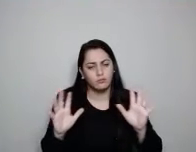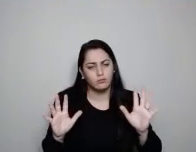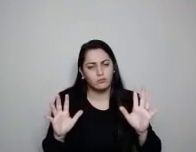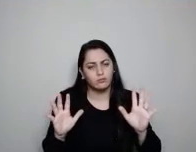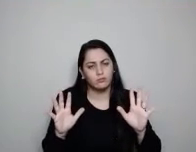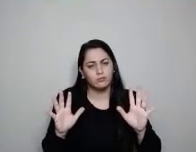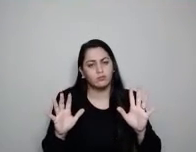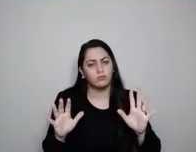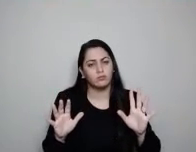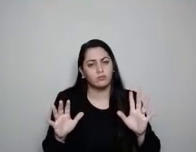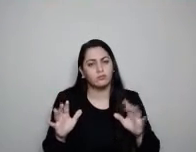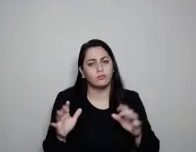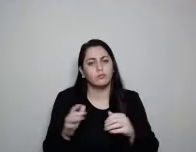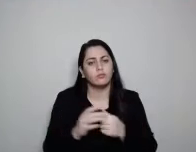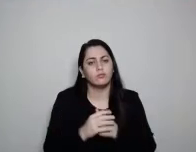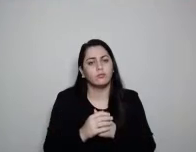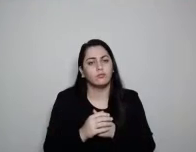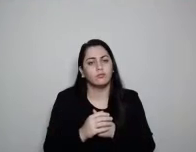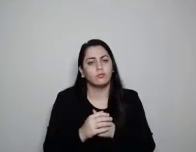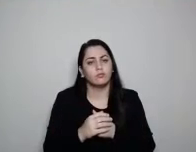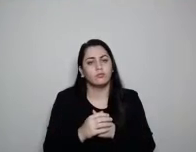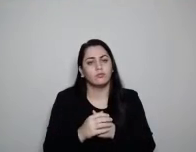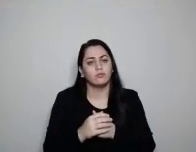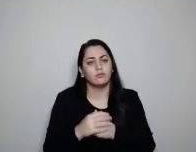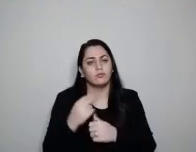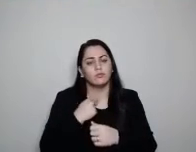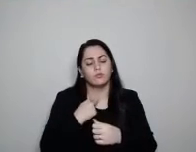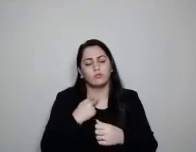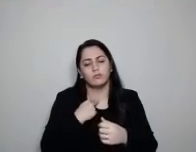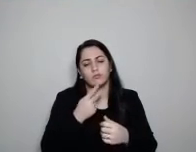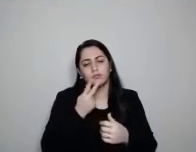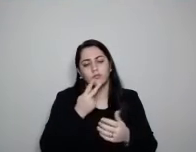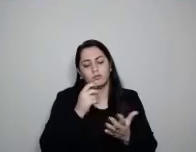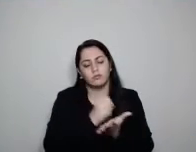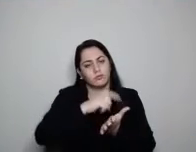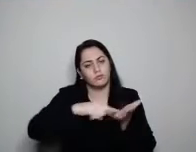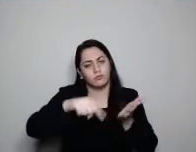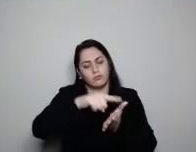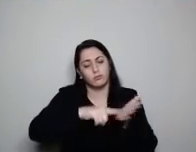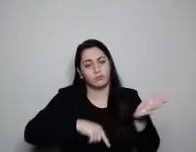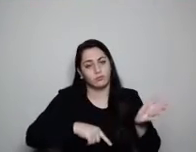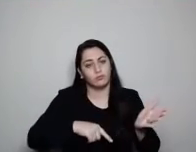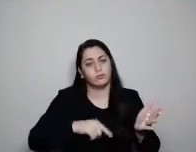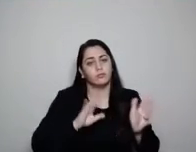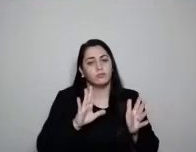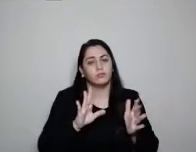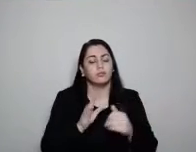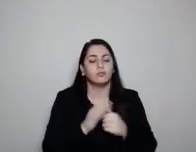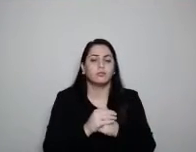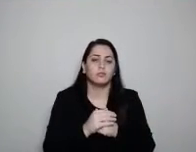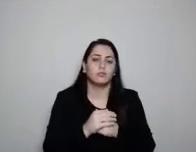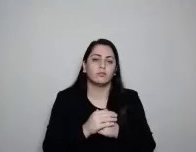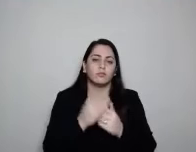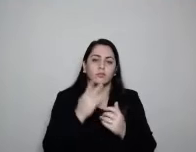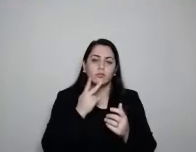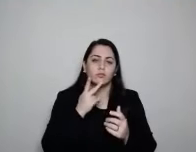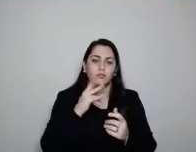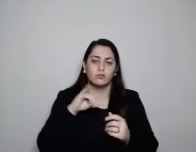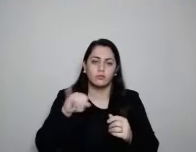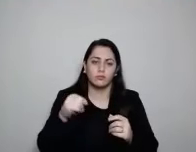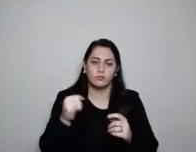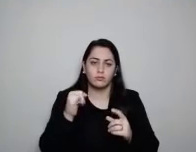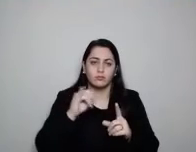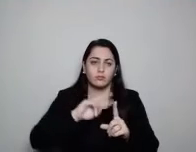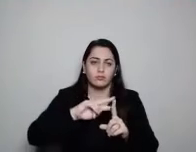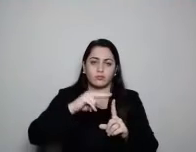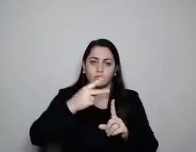à condenação em dobro dos juros, esse também não deve prosperar porque é apenas uma exigência da contratada, que